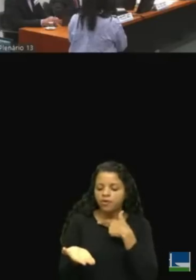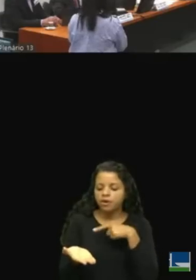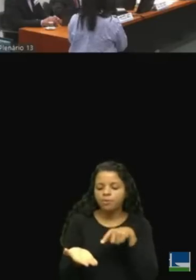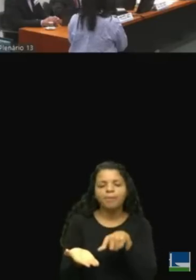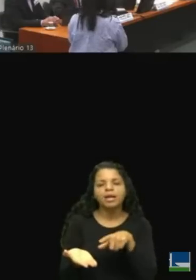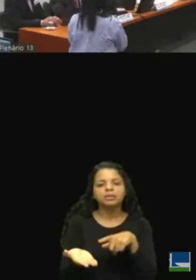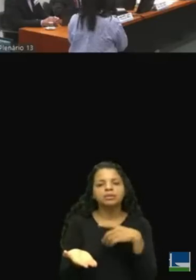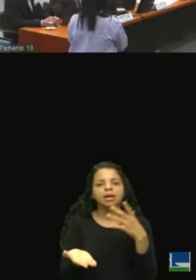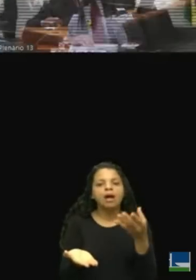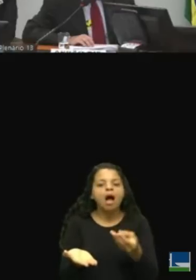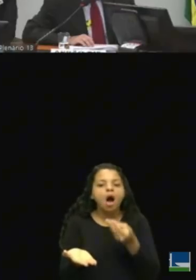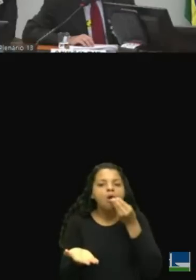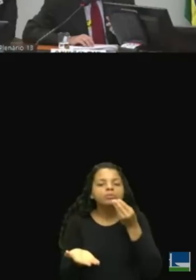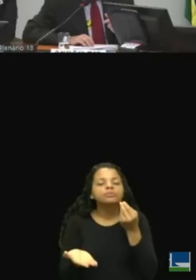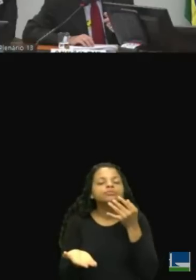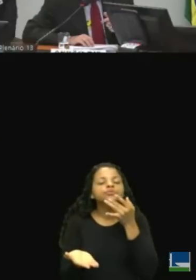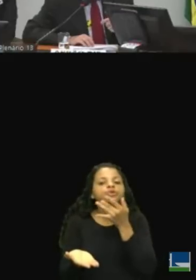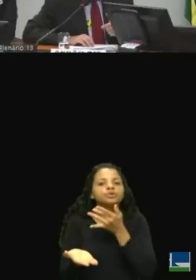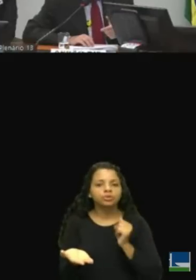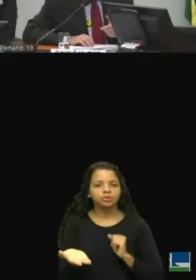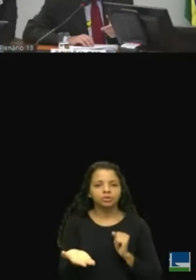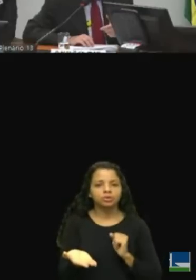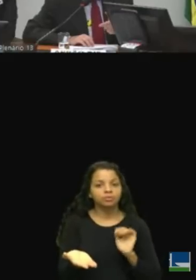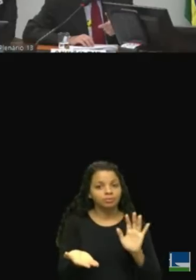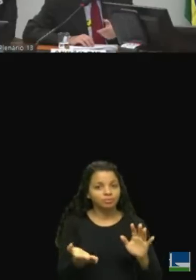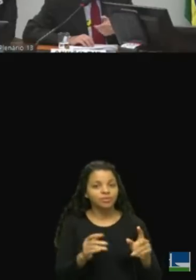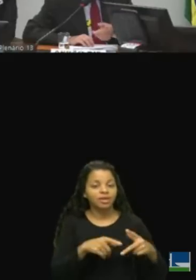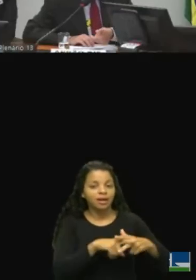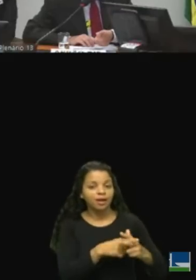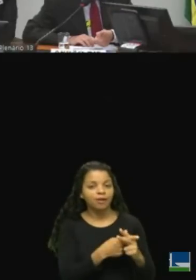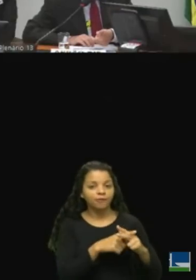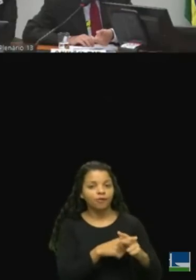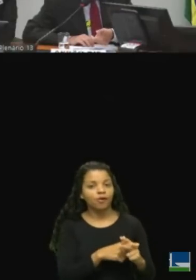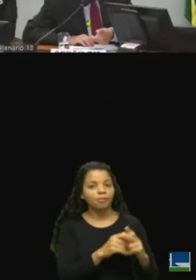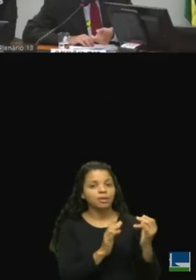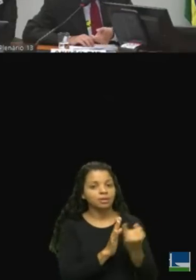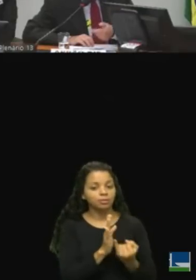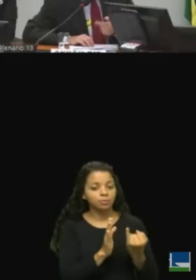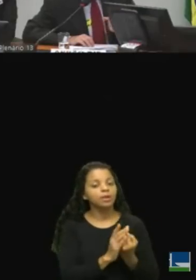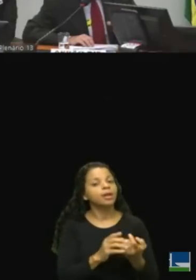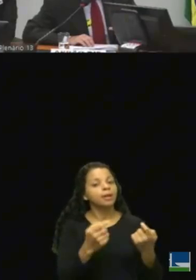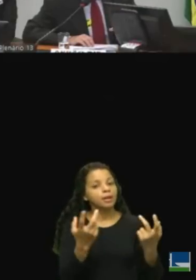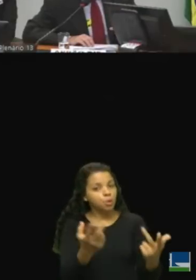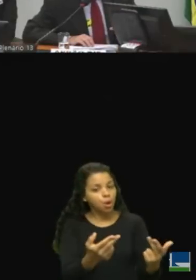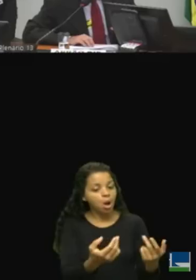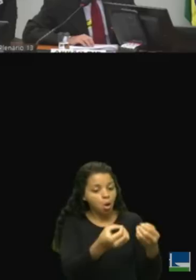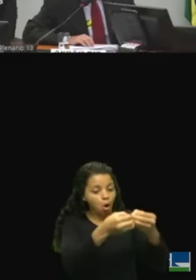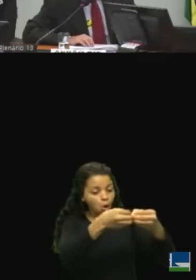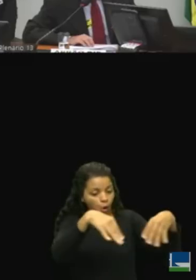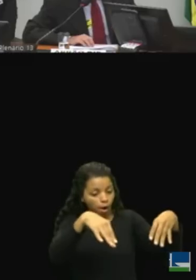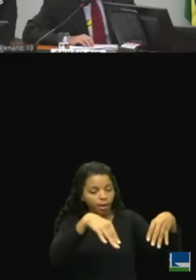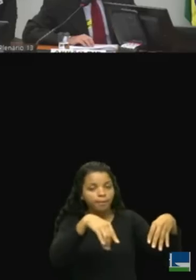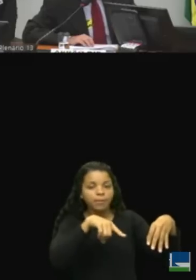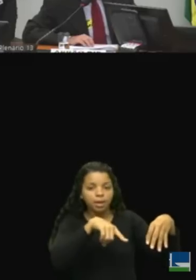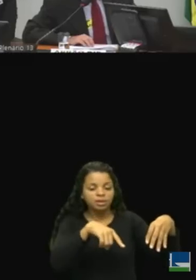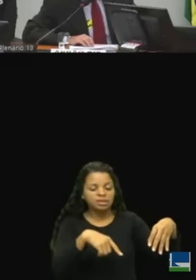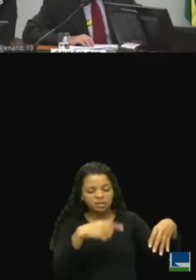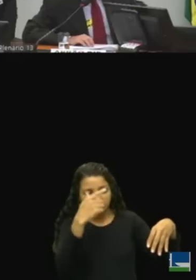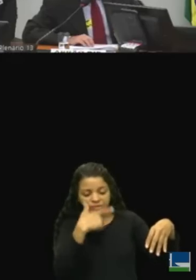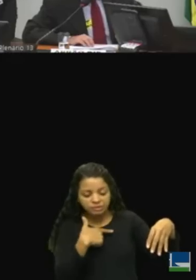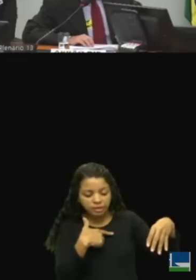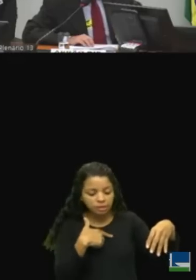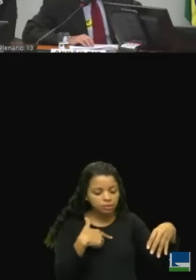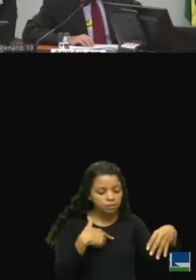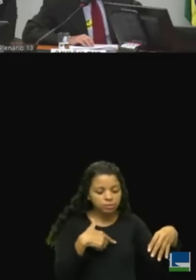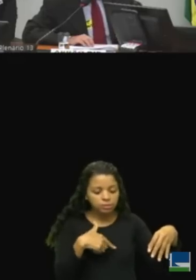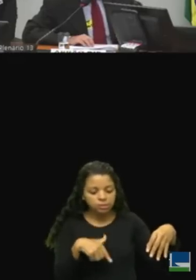gostoso. A reforma tributária, eu acho que tem que quebrar o ovo e fazer algo benéfico. Porque se você for quebrar o ovo e esse ovo cair